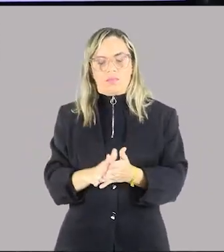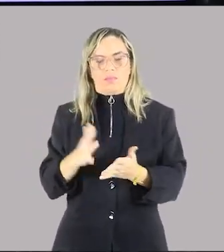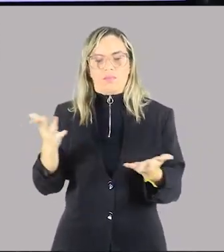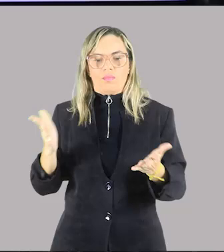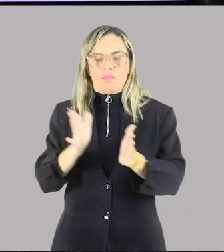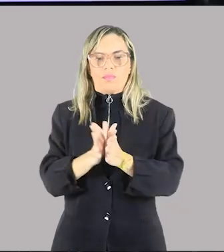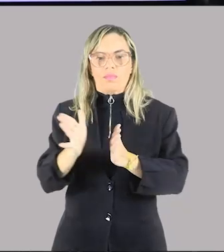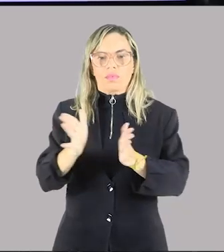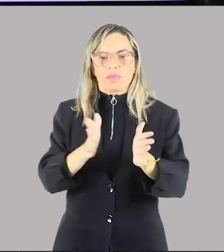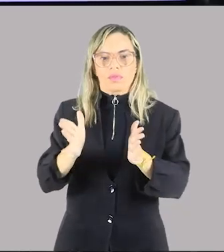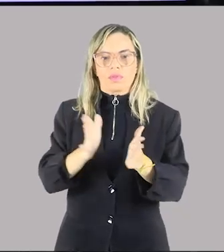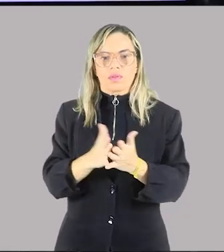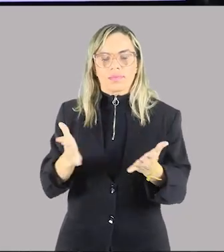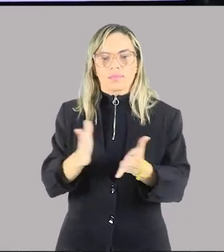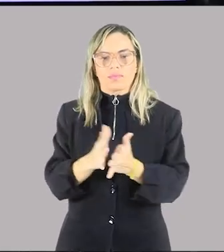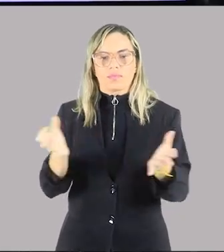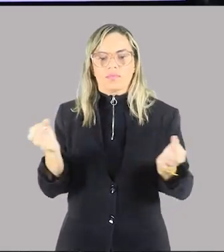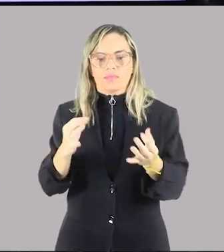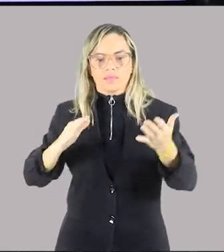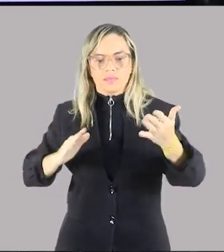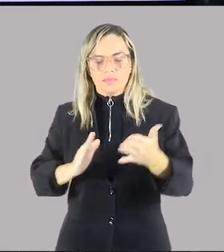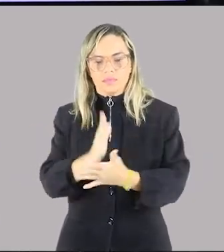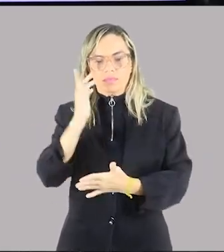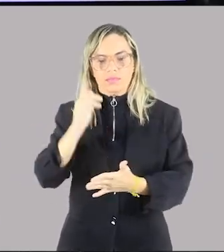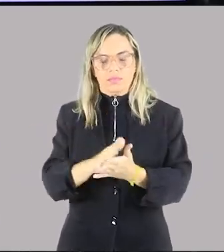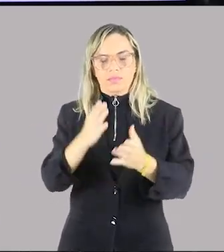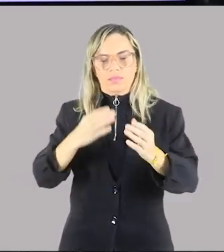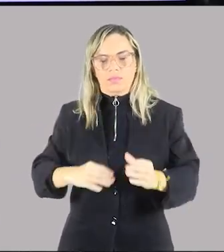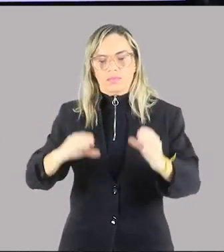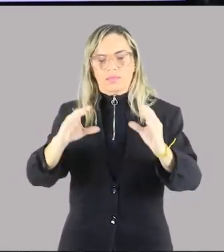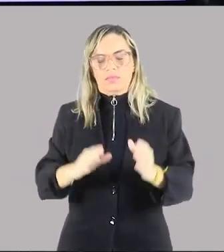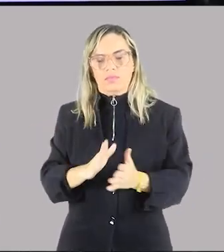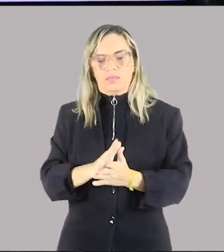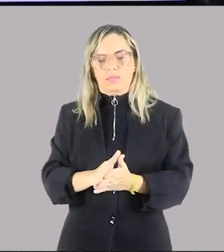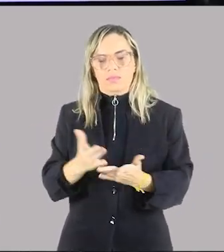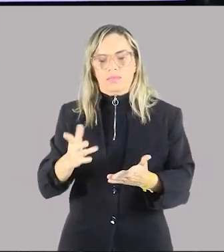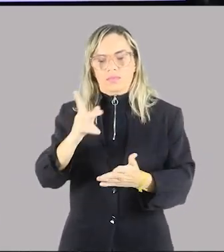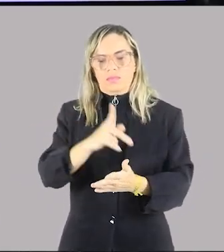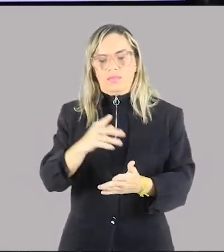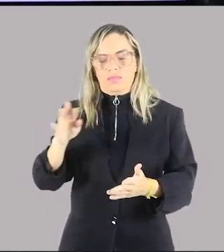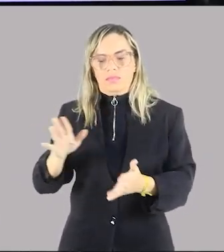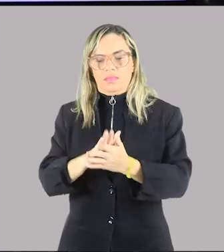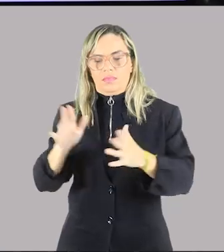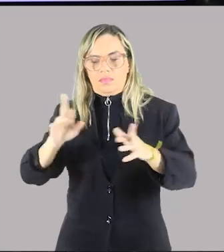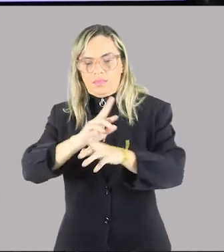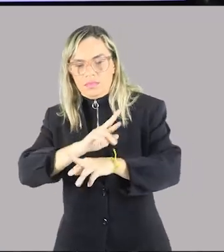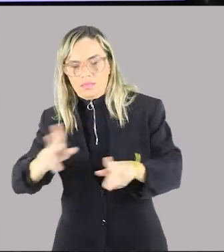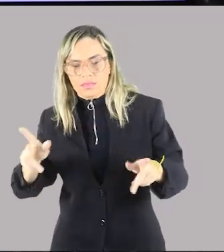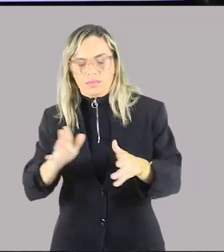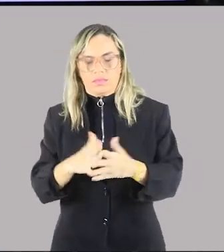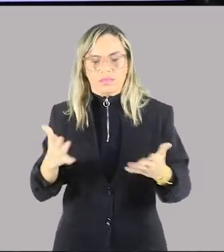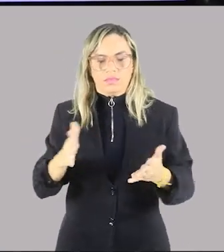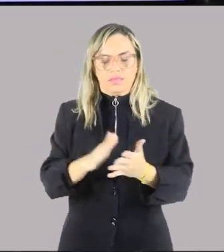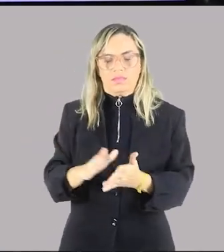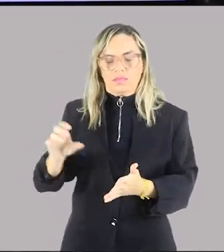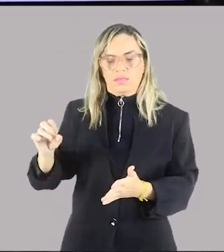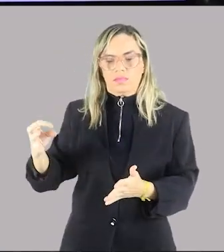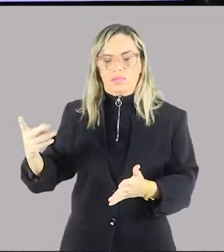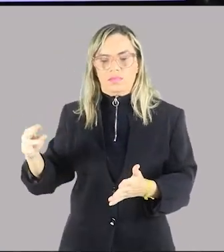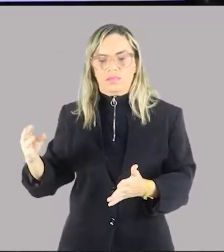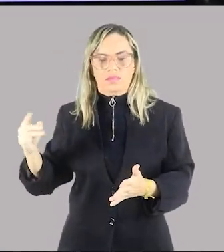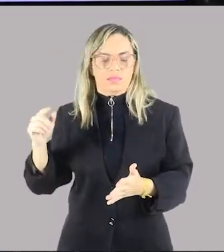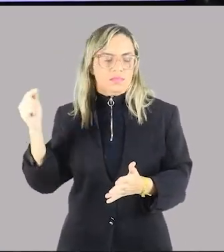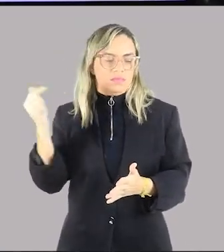temporária. Perfeito? Eles passam em concurso público e, portanto, a única diferença deles para os estatutários é um